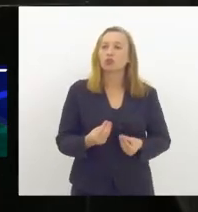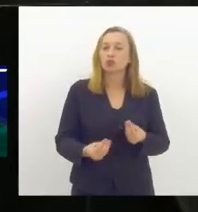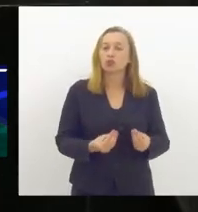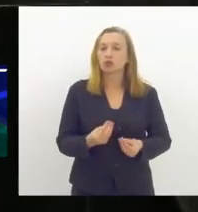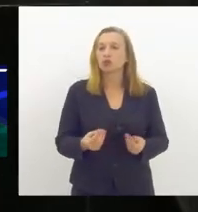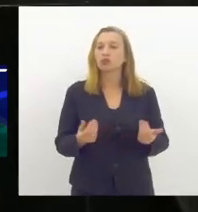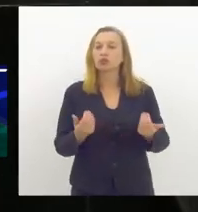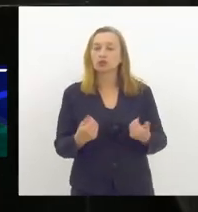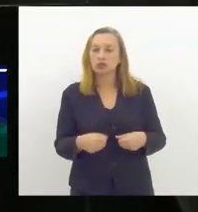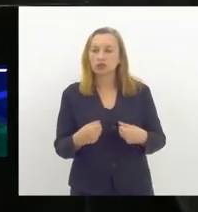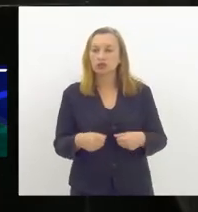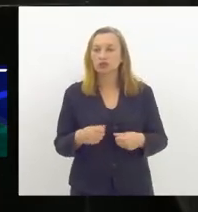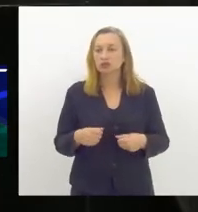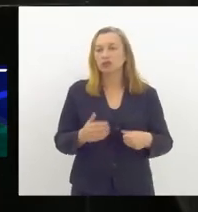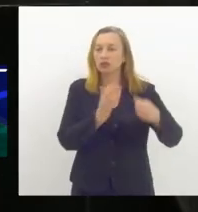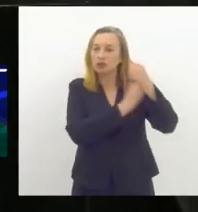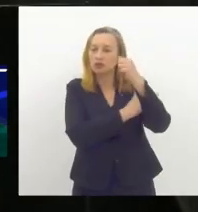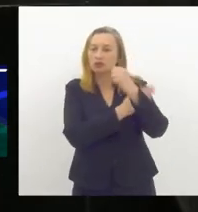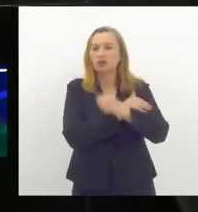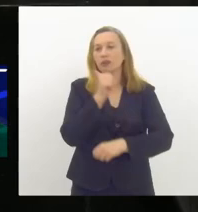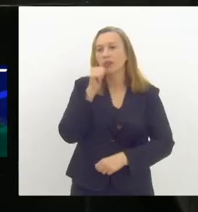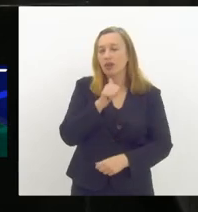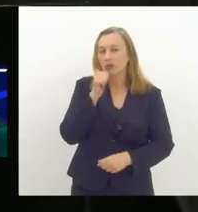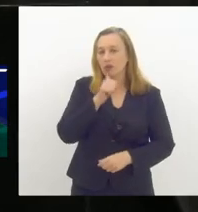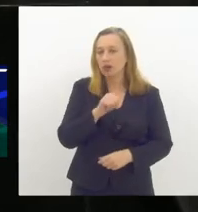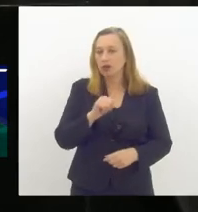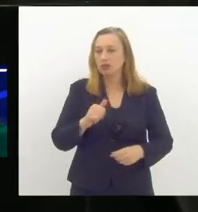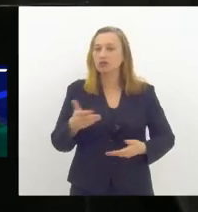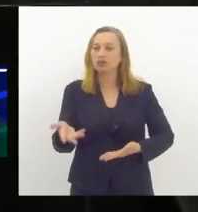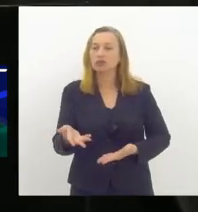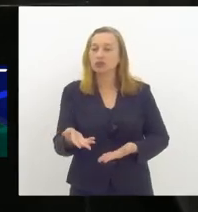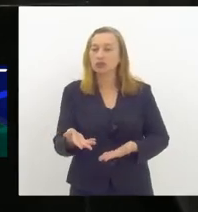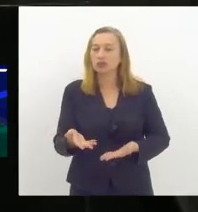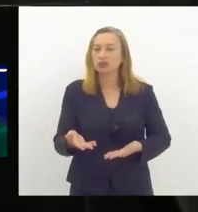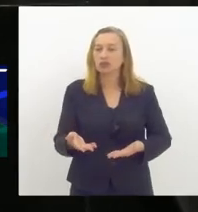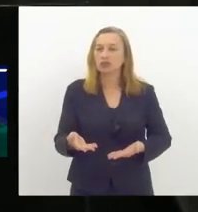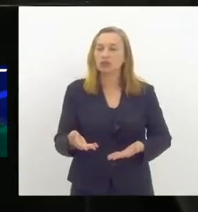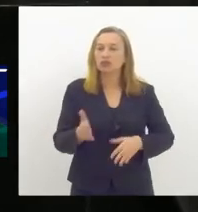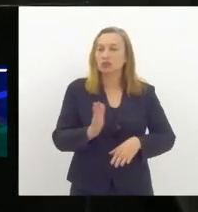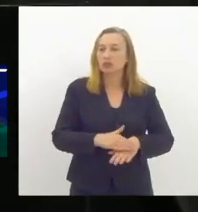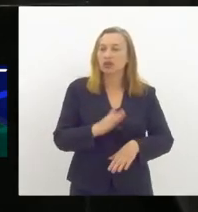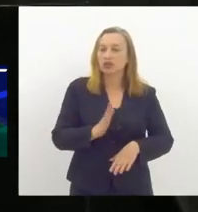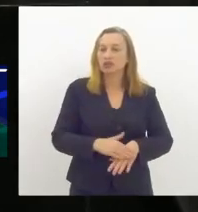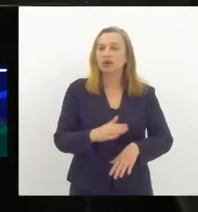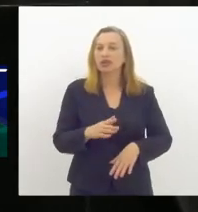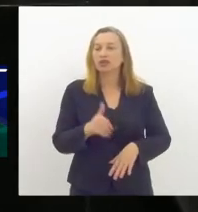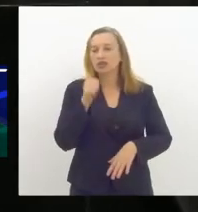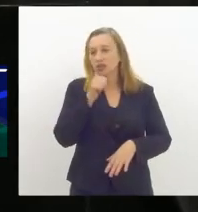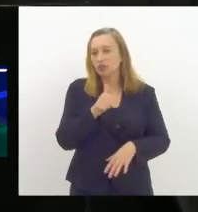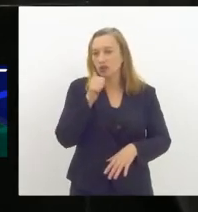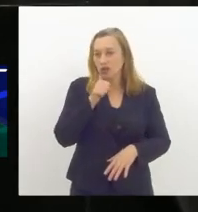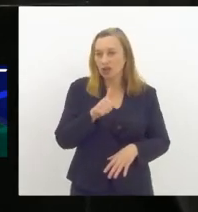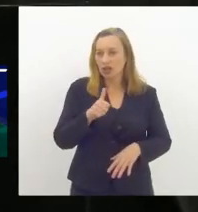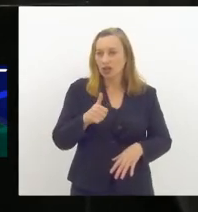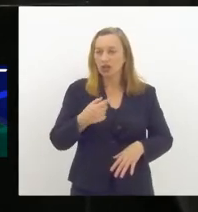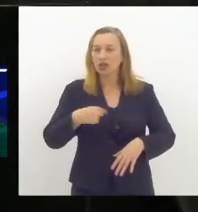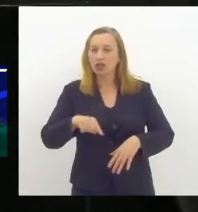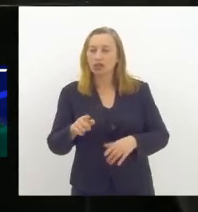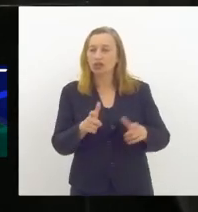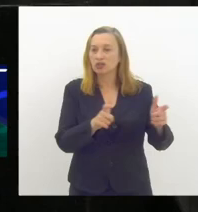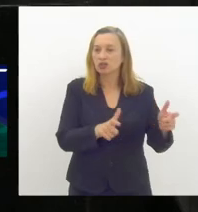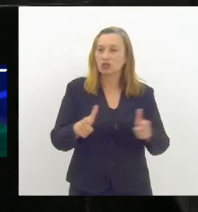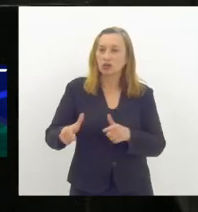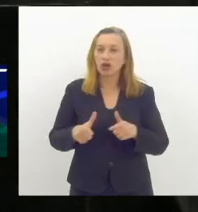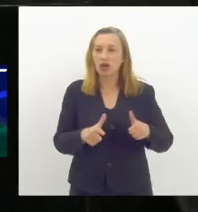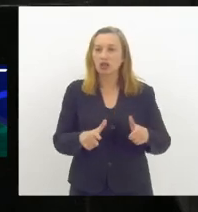o necessário empoderamento feminino EA participação cada vez mais pujante da mulher nos